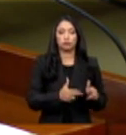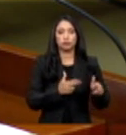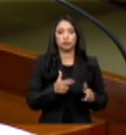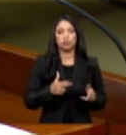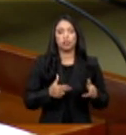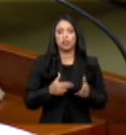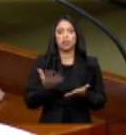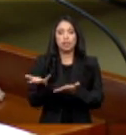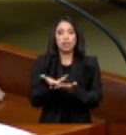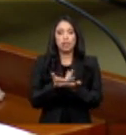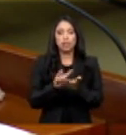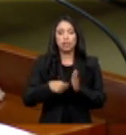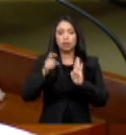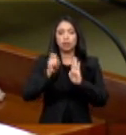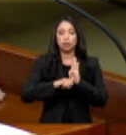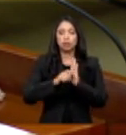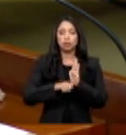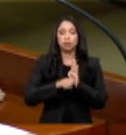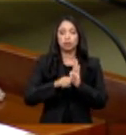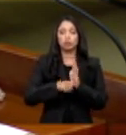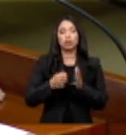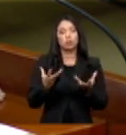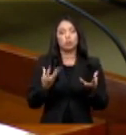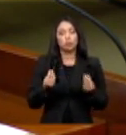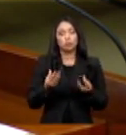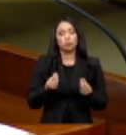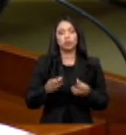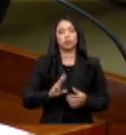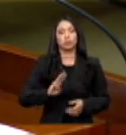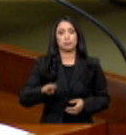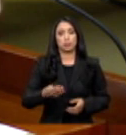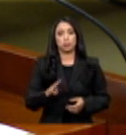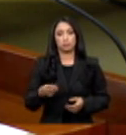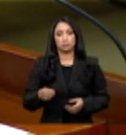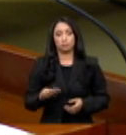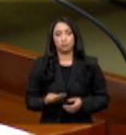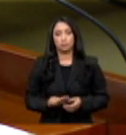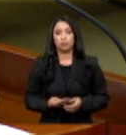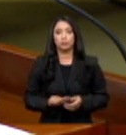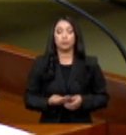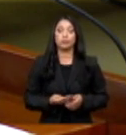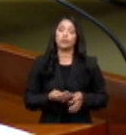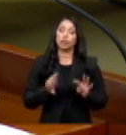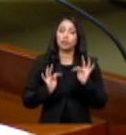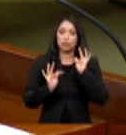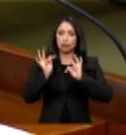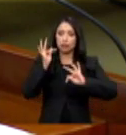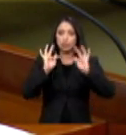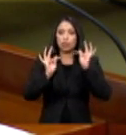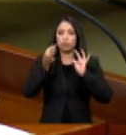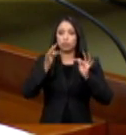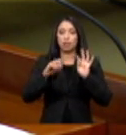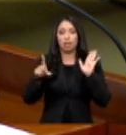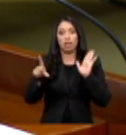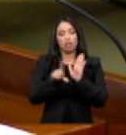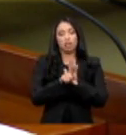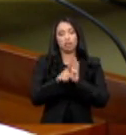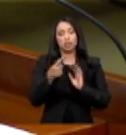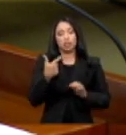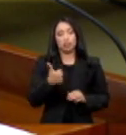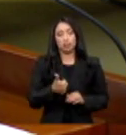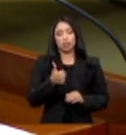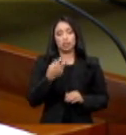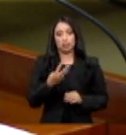de 3,1 bilhões, como já foi comentado aqui nesta bancada. Diante desse contexto técnico, foi criada a Lei